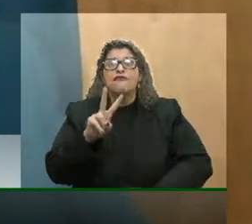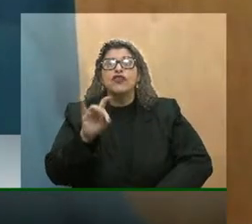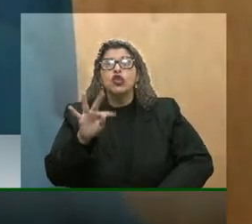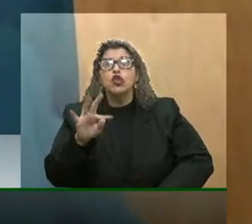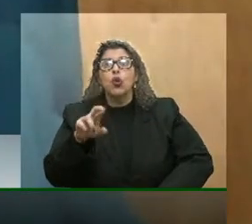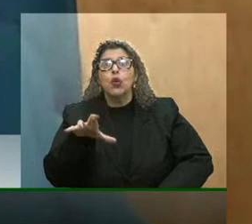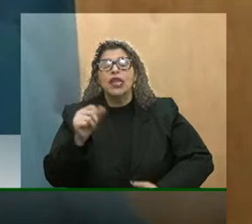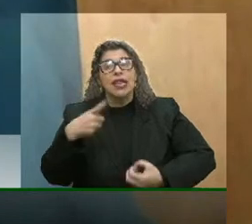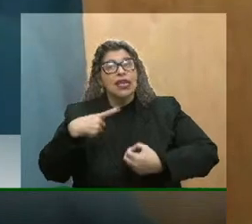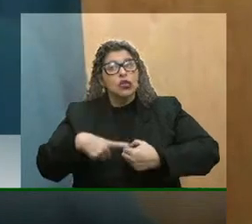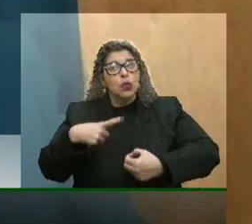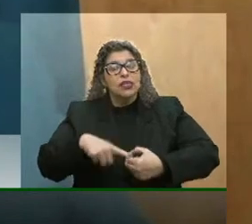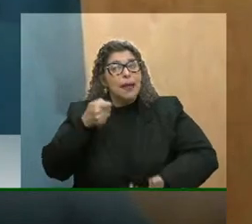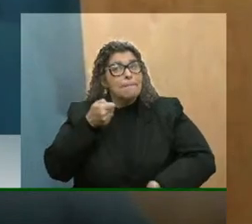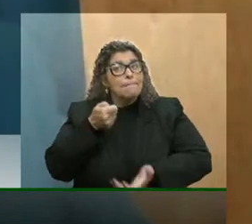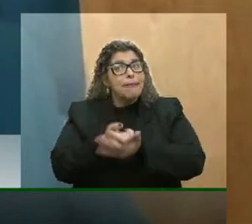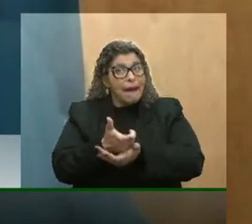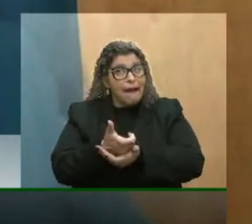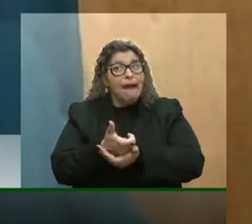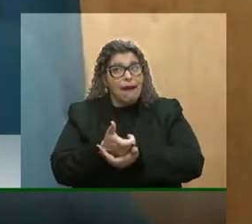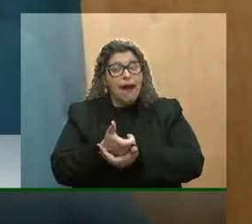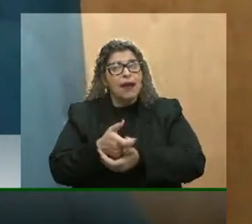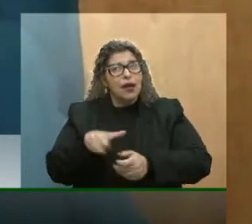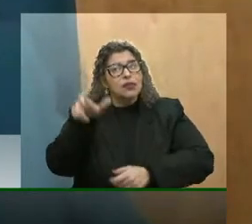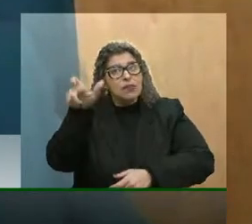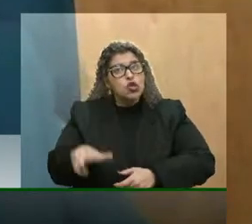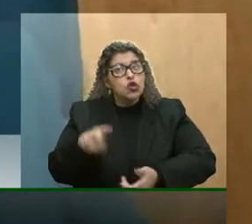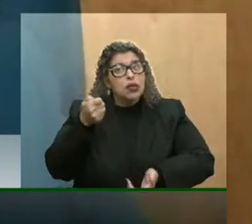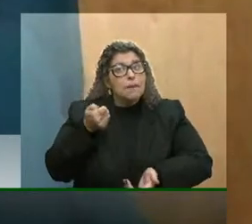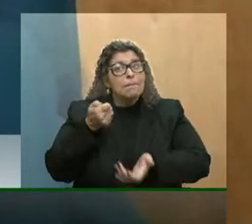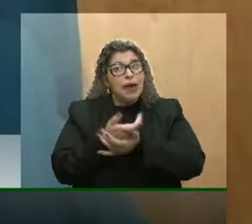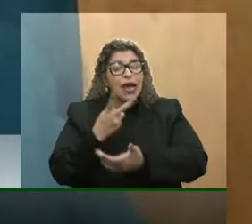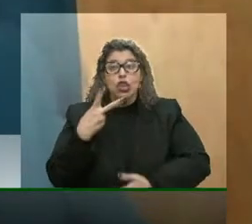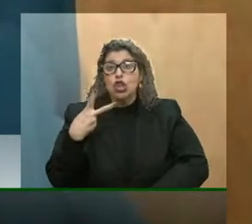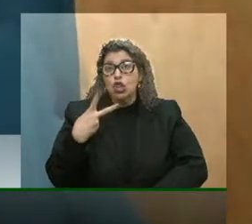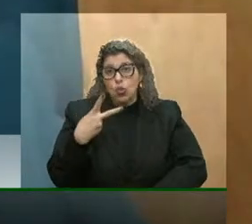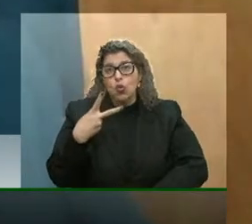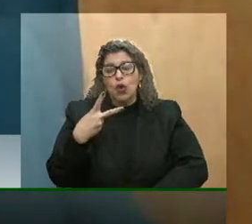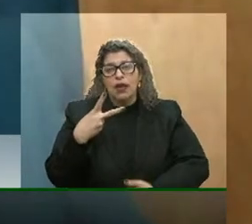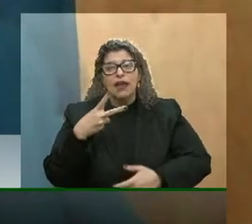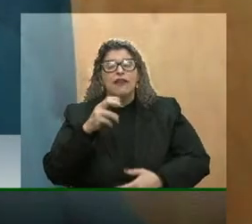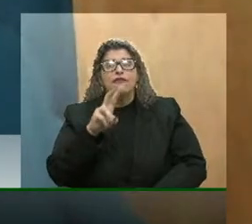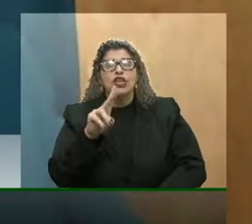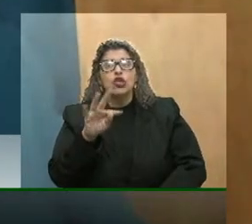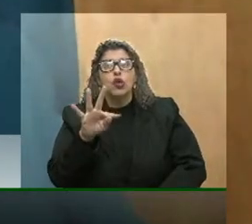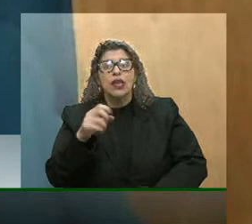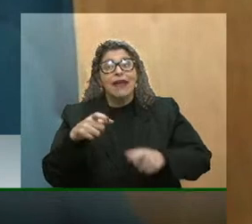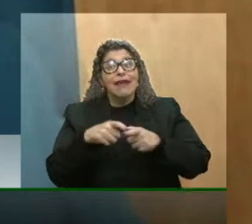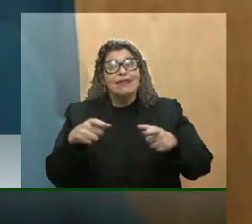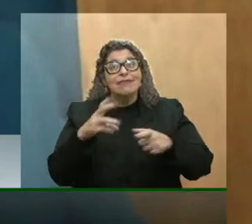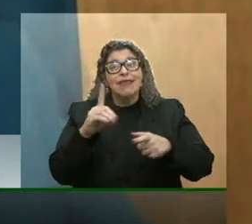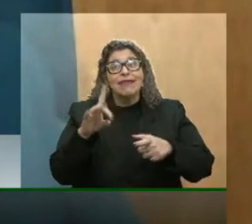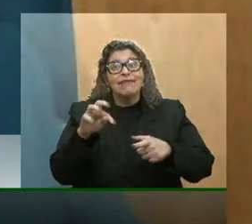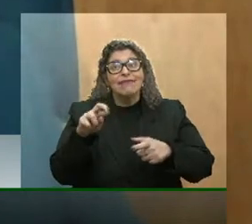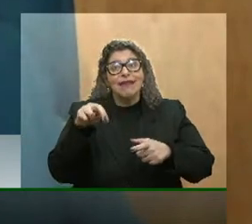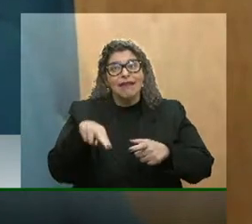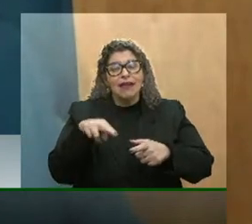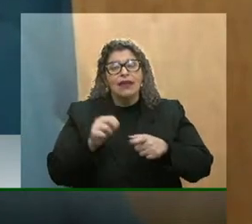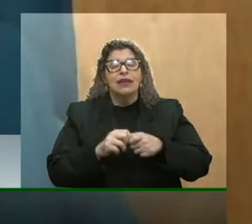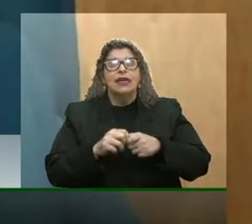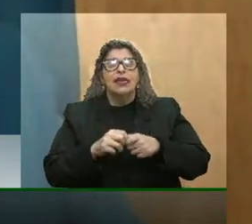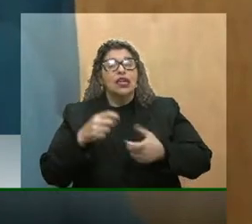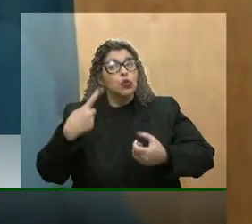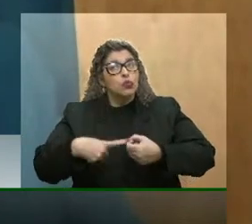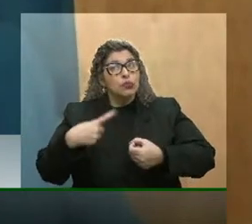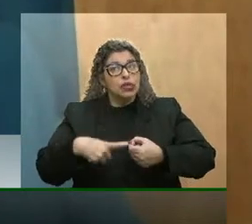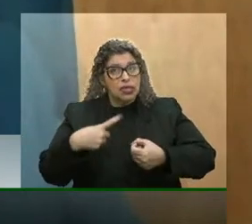seus municípios e a pagarem. Apagarem as duas vistorias, a do Detran e a do município, que somadas as duas,